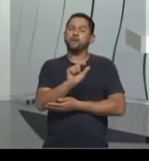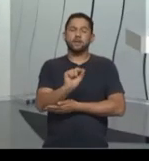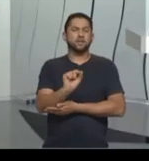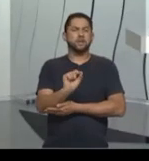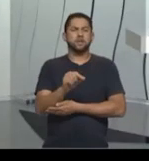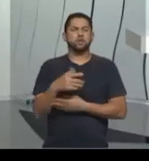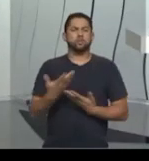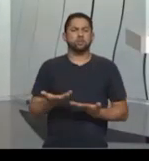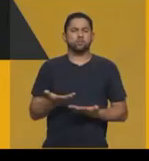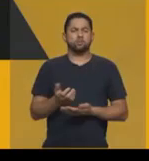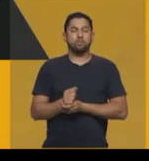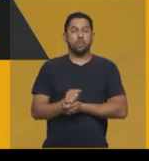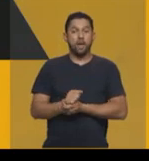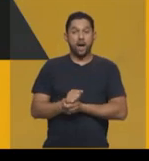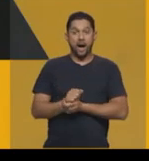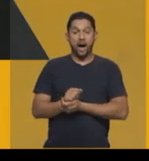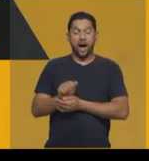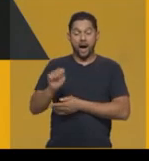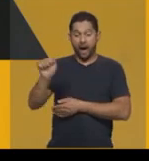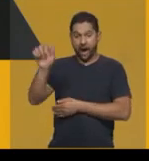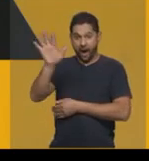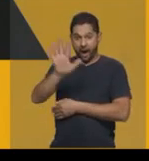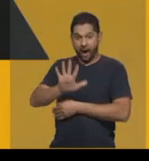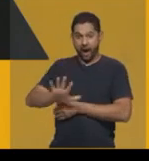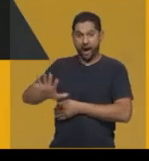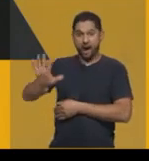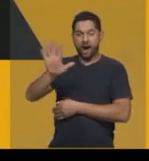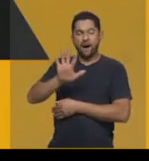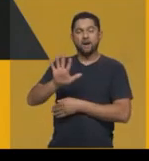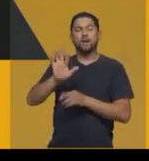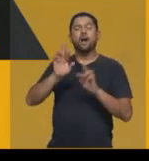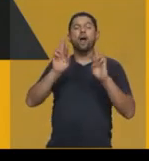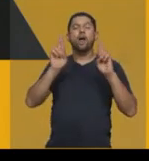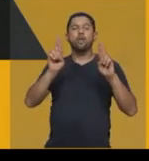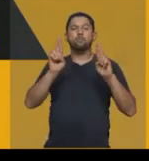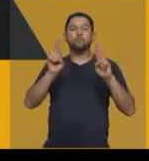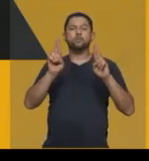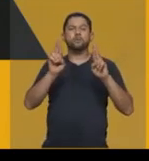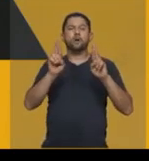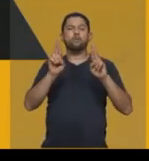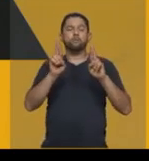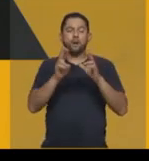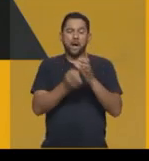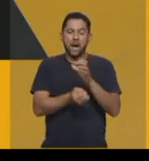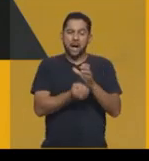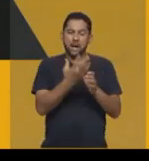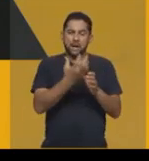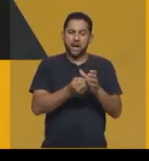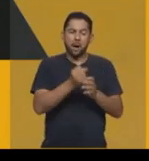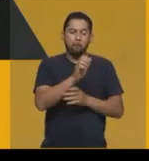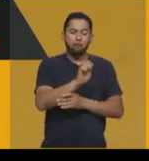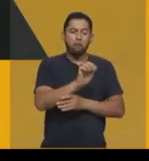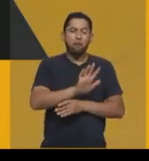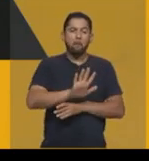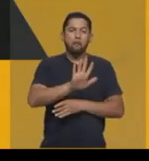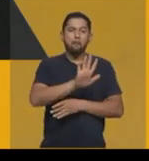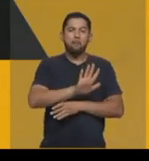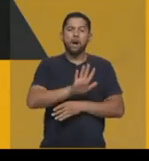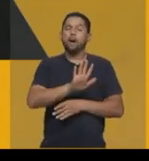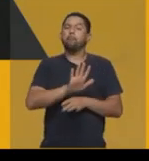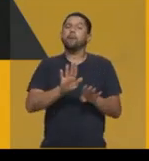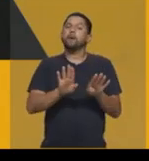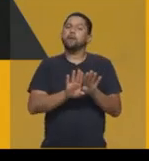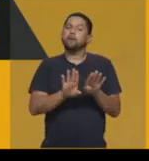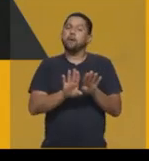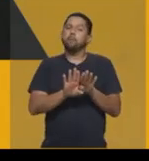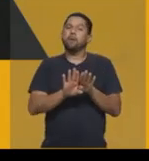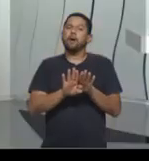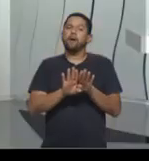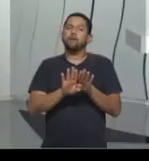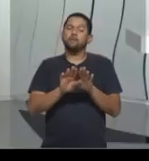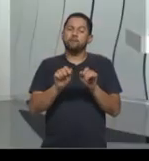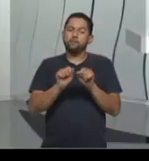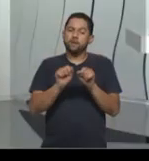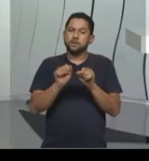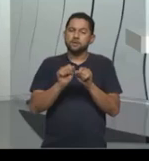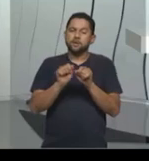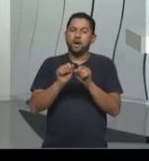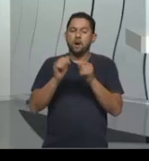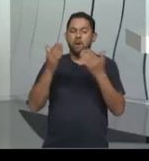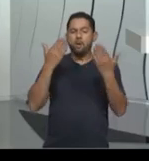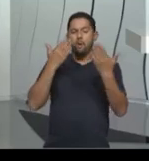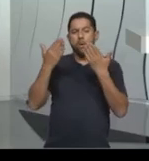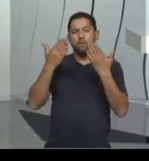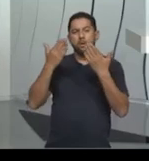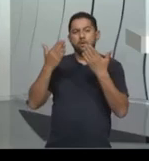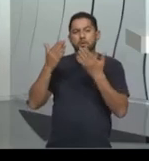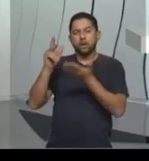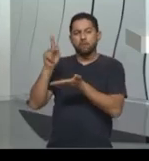conhecimento responsável pela elaboração e estudo dos mapas e representações cartográficas em geral. Ou